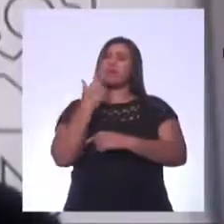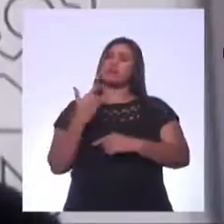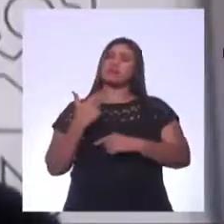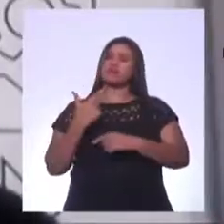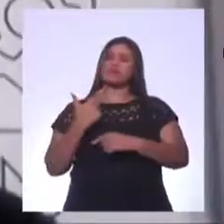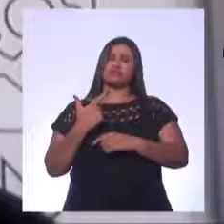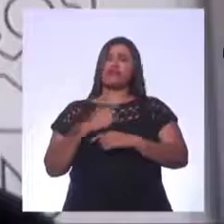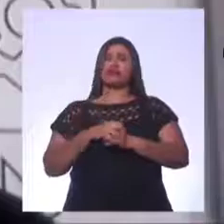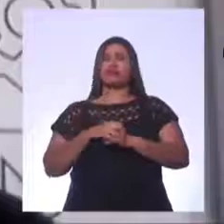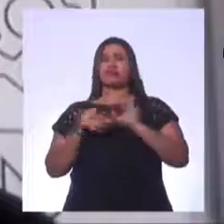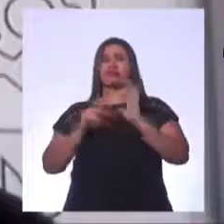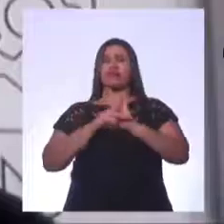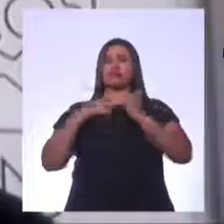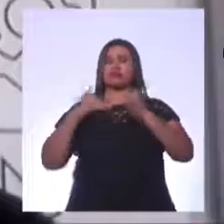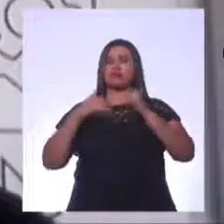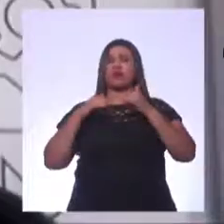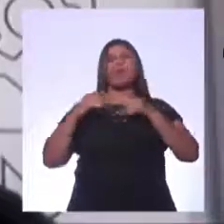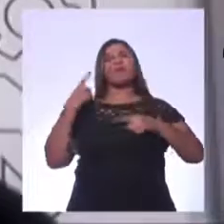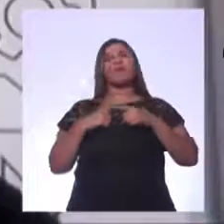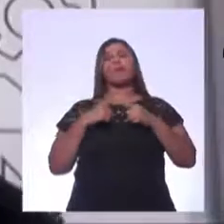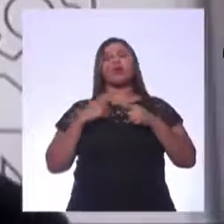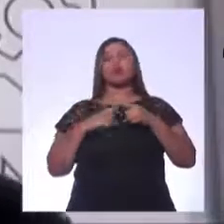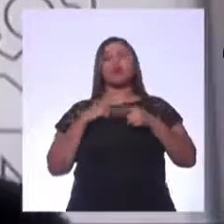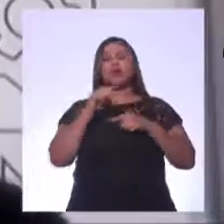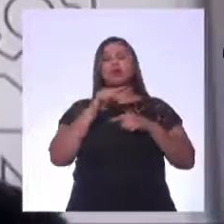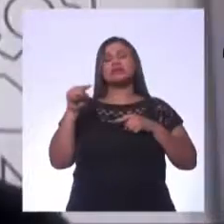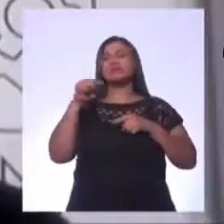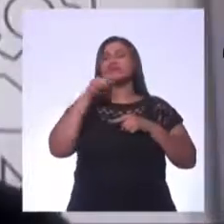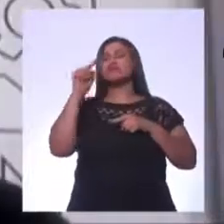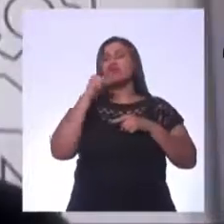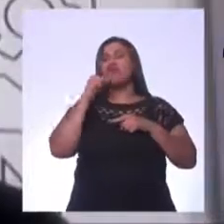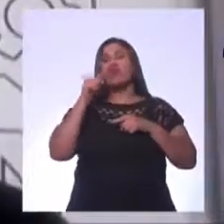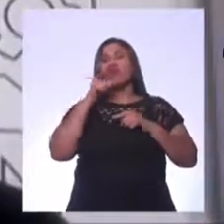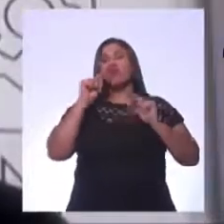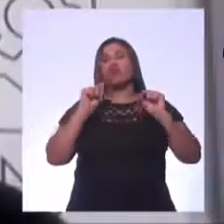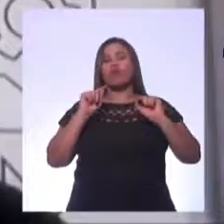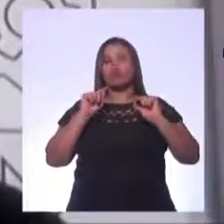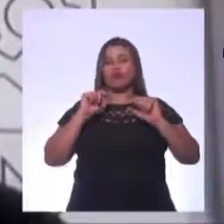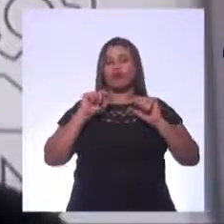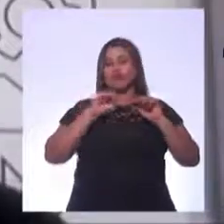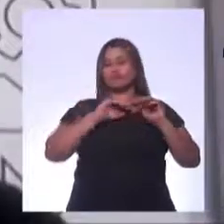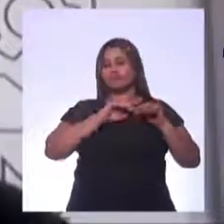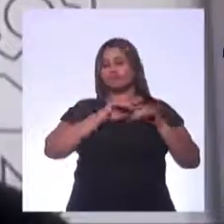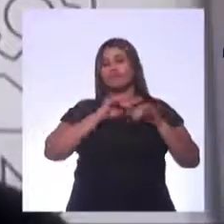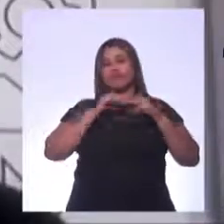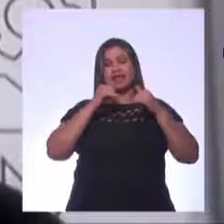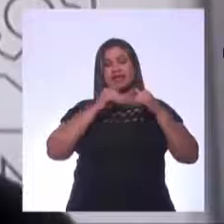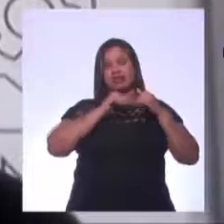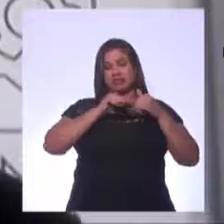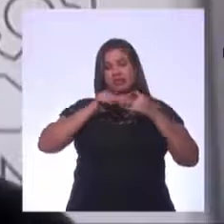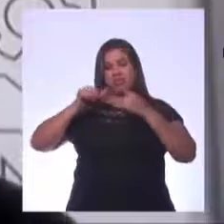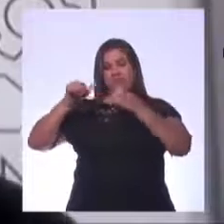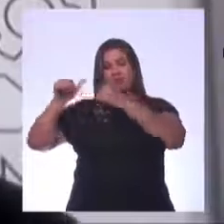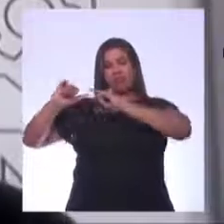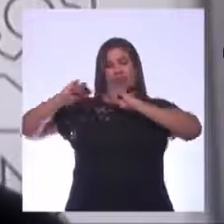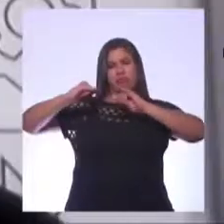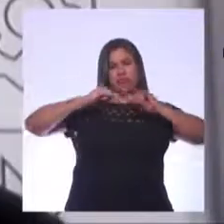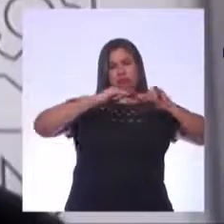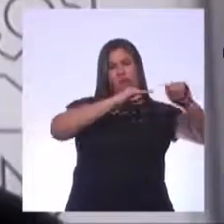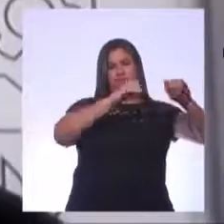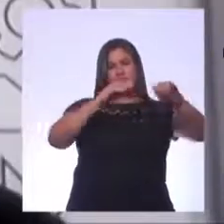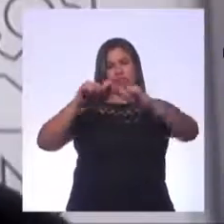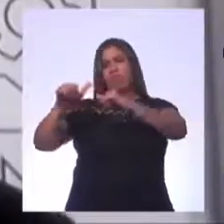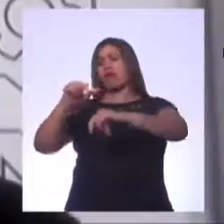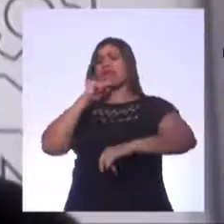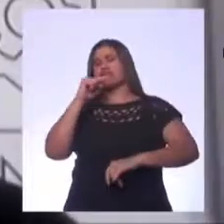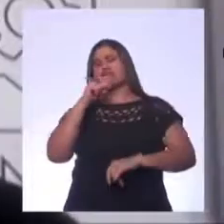bons condutores de eletricidade porque eles não permitem essa mobilidade, né, com tanta facilidade